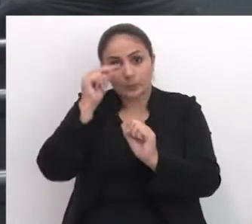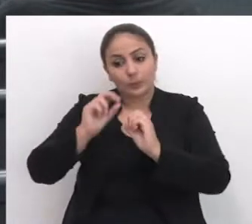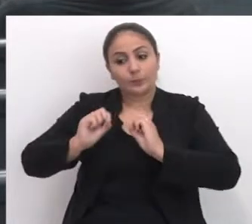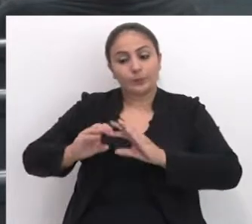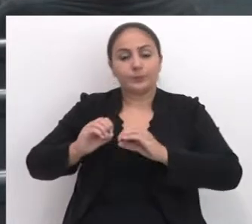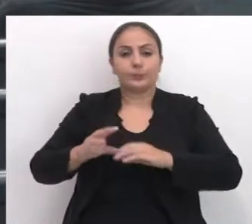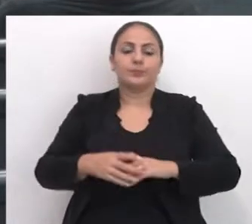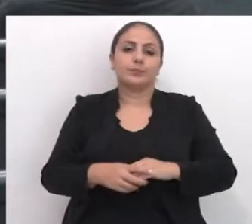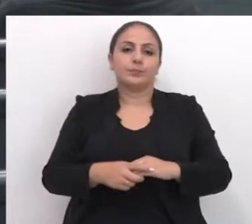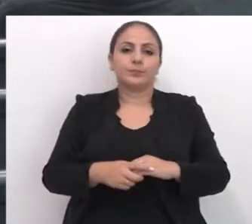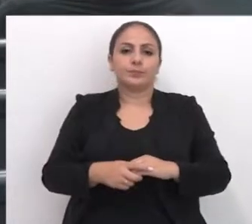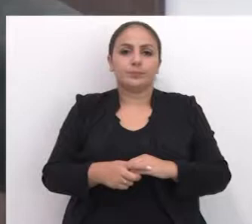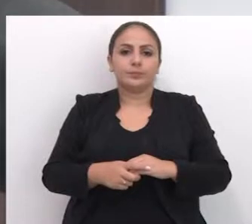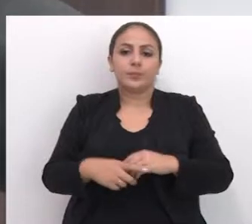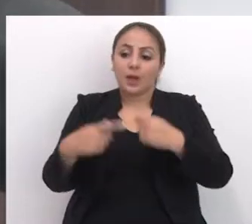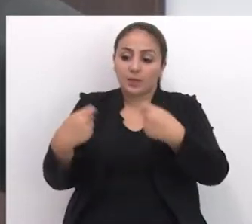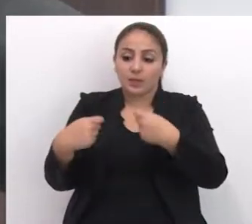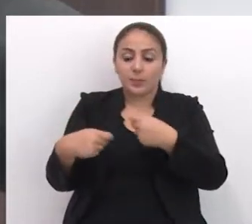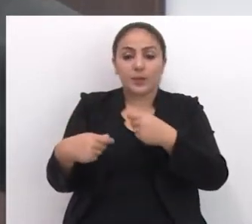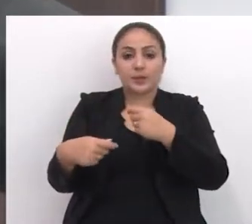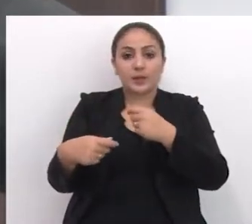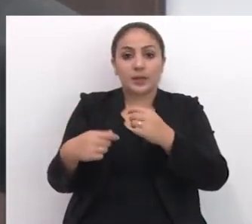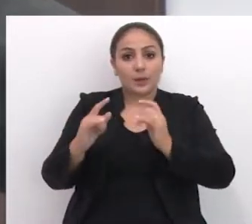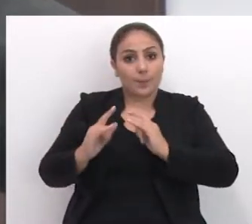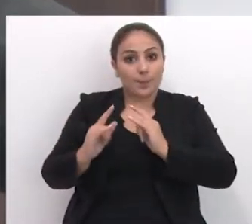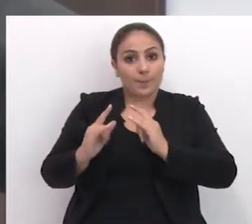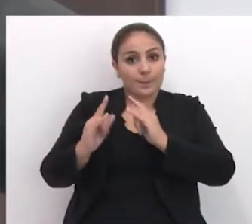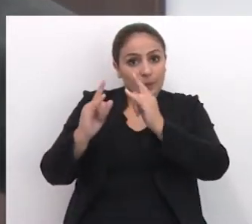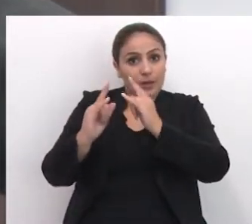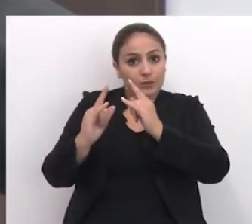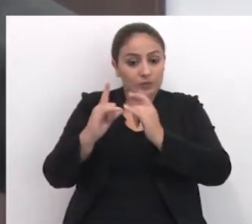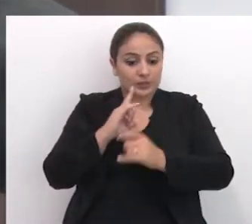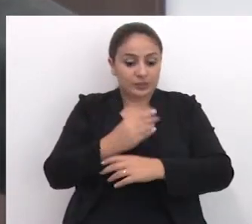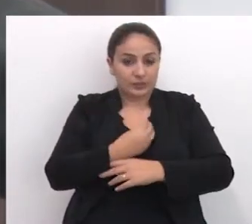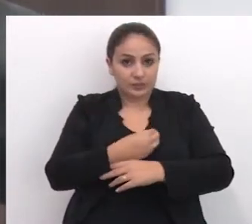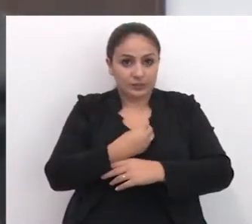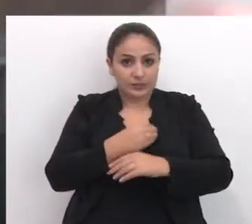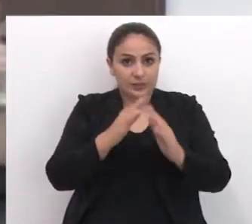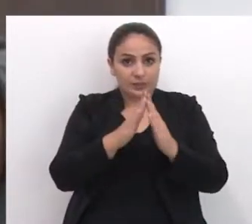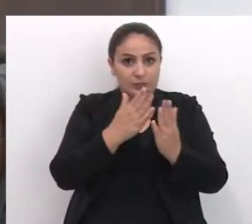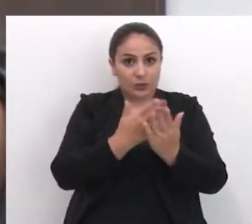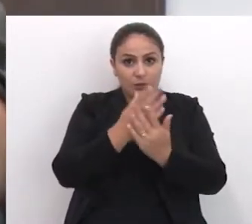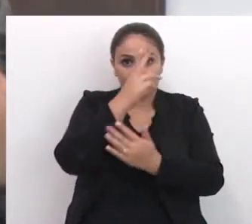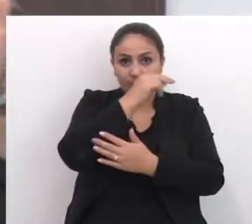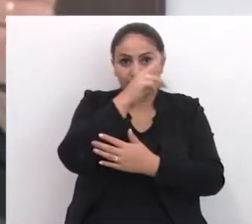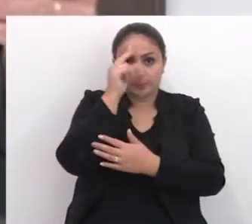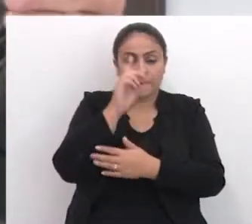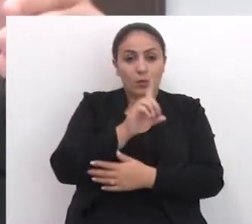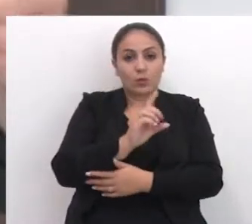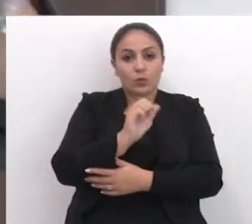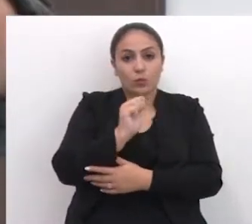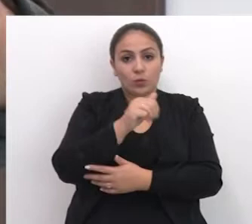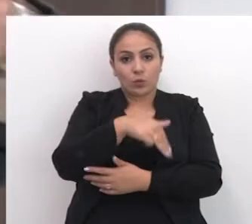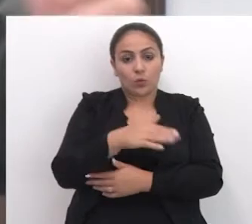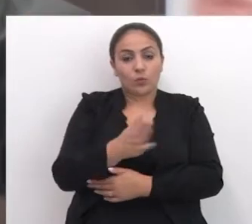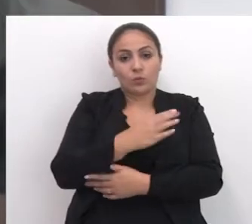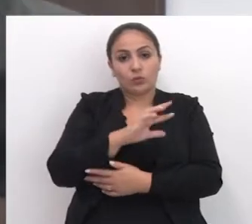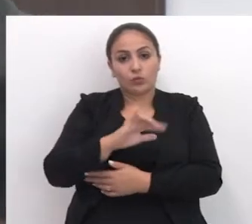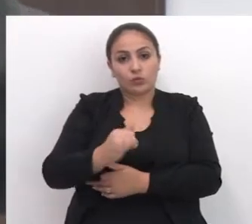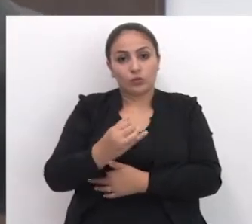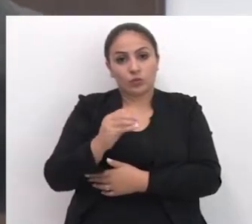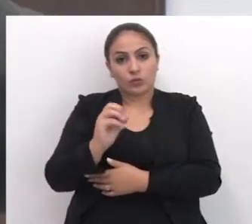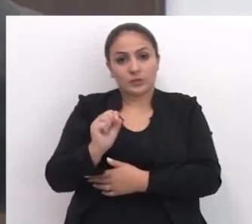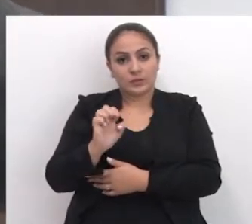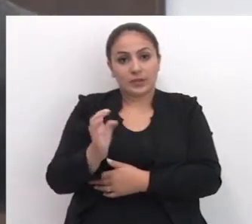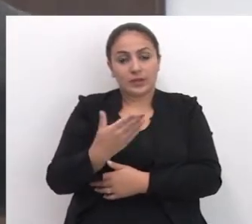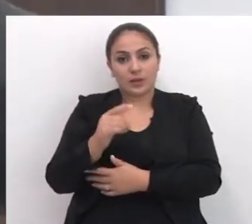da Educação. A demanda é para que um prédio localizado na Escola Municipal Dom José Gomes, no bairro Santa